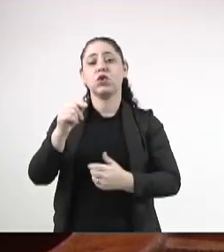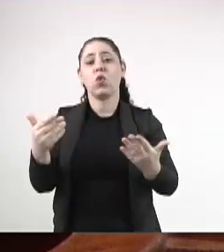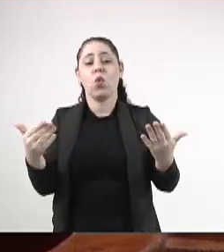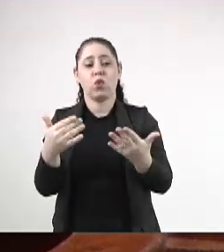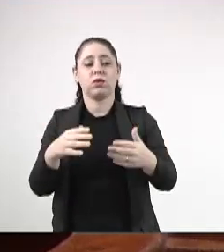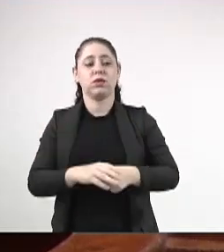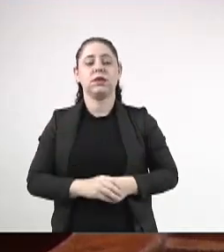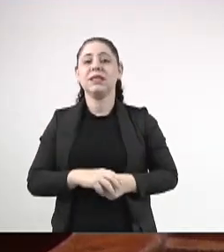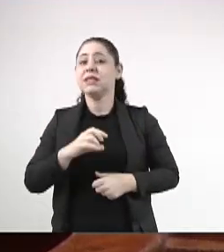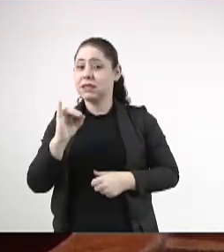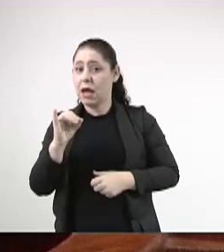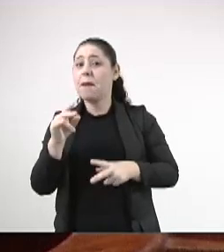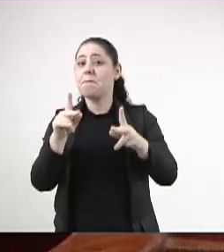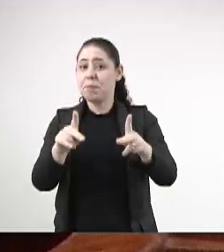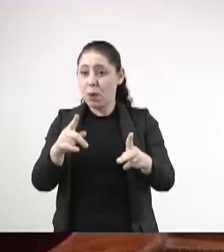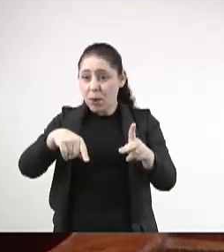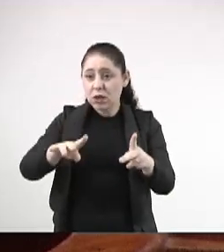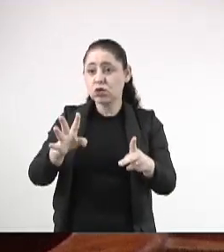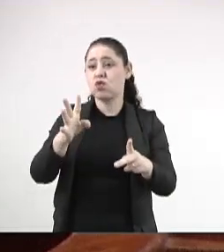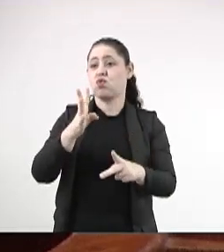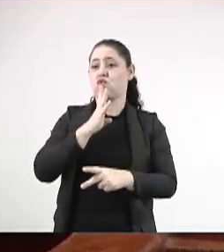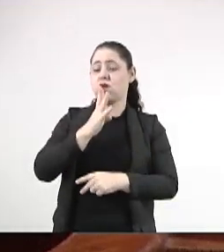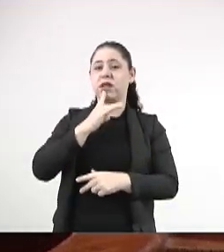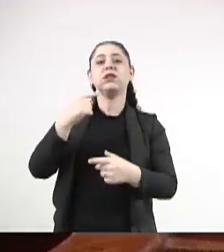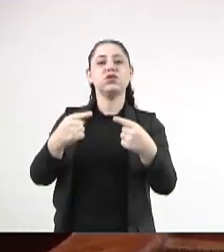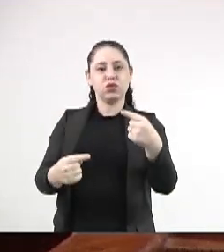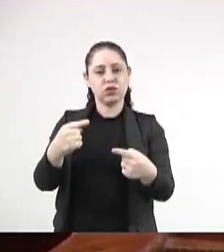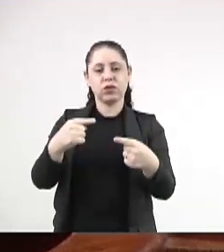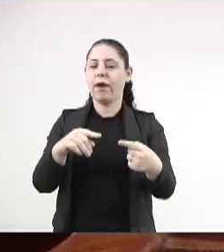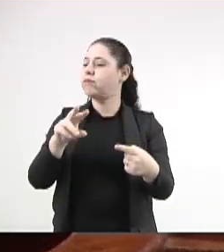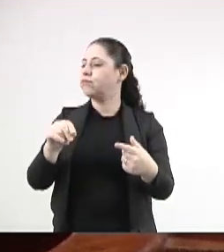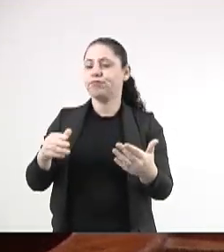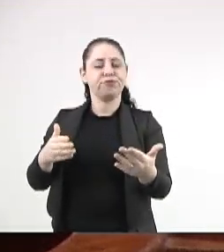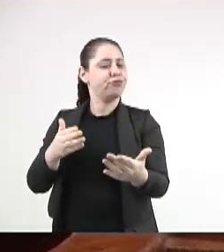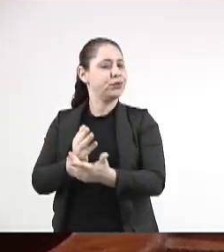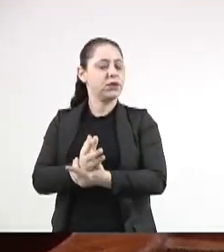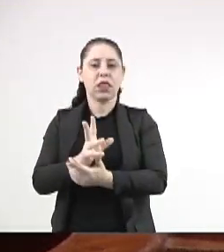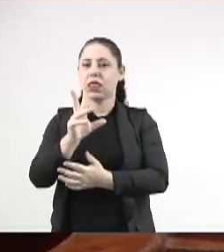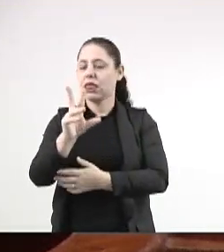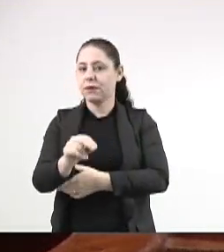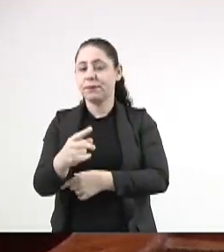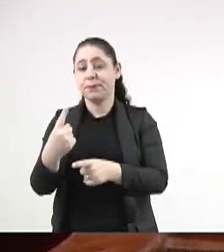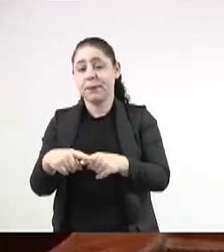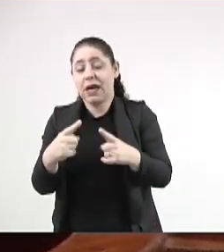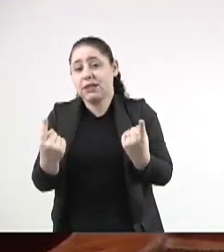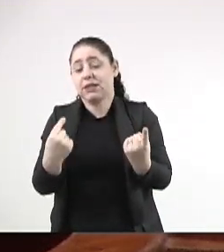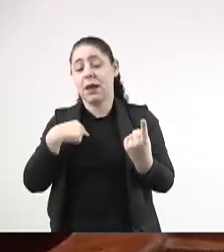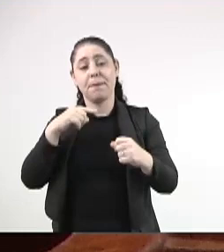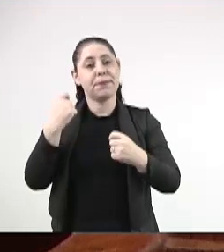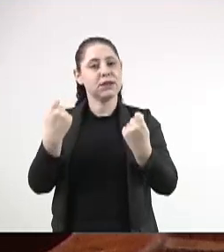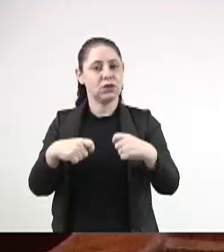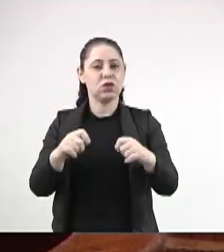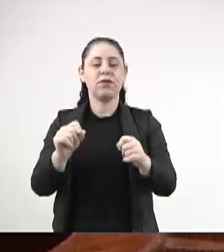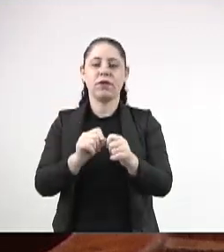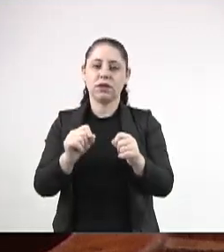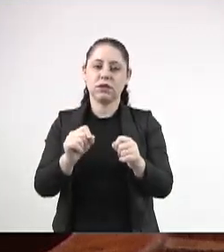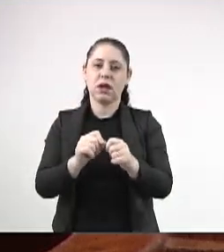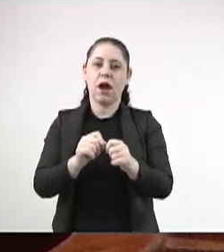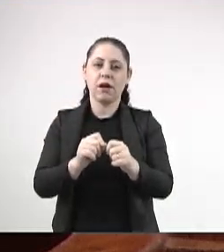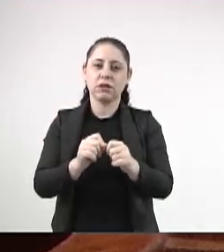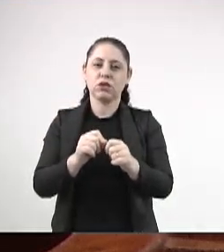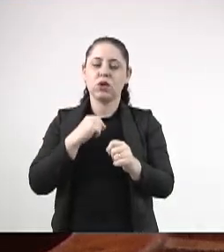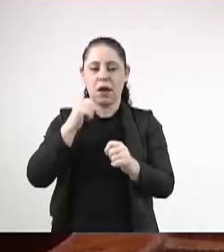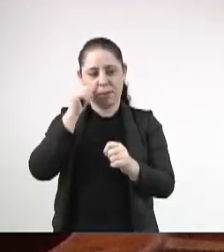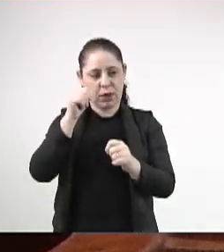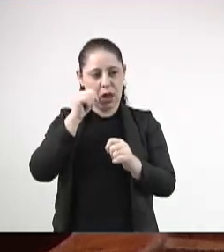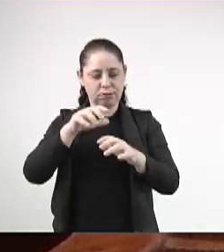se a população realmente estivesse debatendo, não seria possível. E, portanto, foi necessário realmente retirar uma